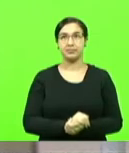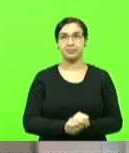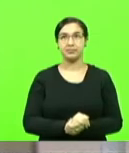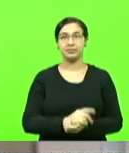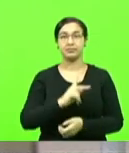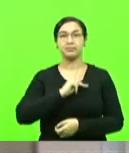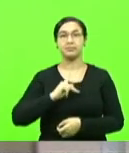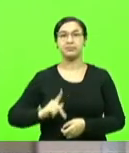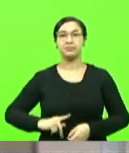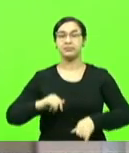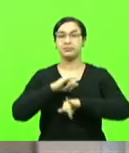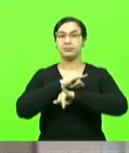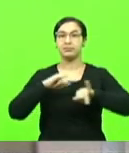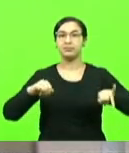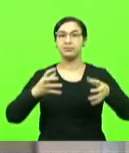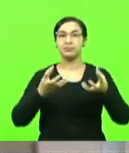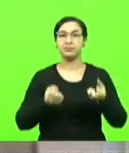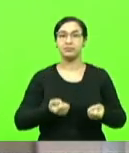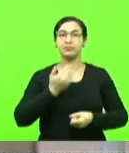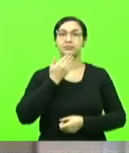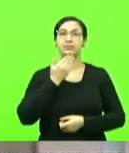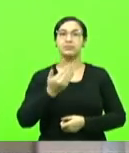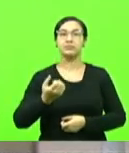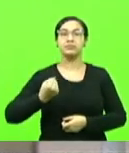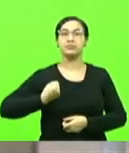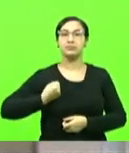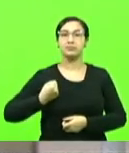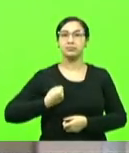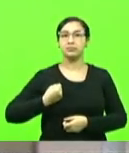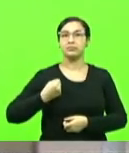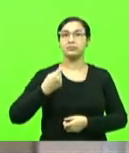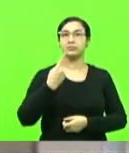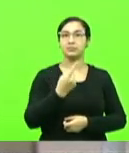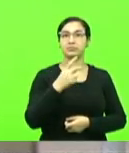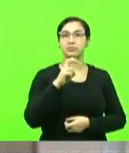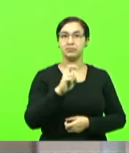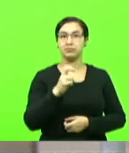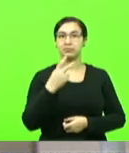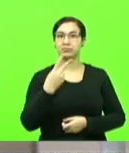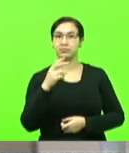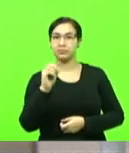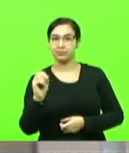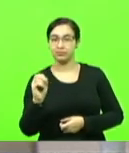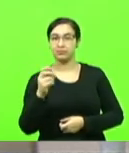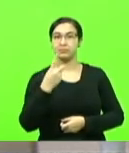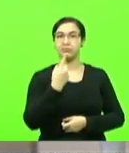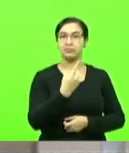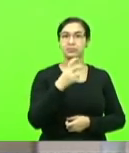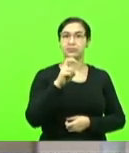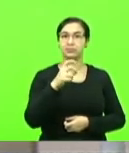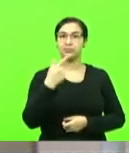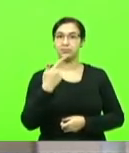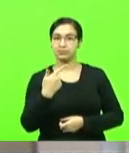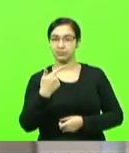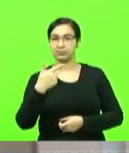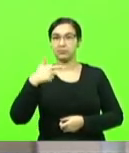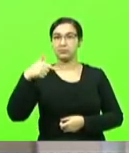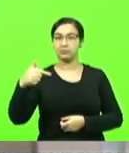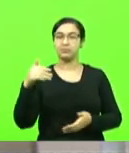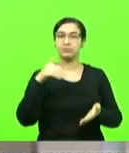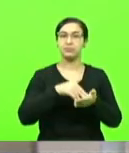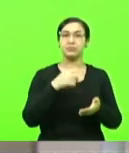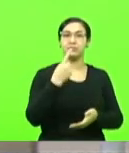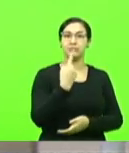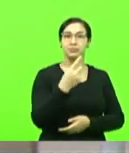Esta presidência comunica que defere os seguintes requerimentos, requerimentos 1520, 1527 a 1529. Esta